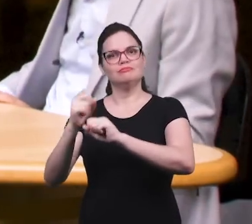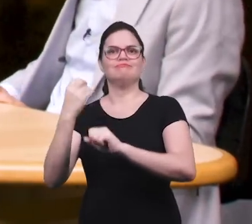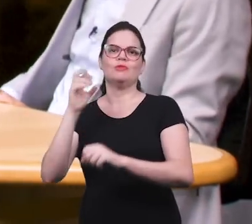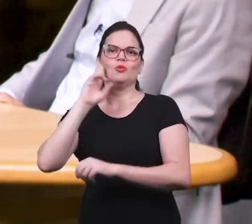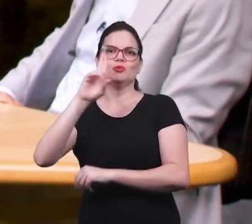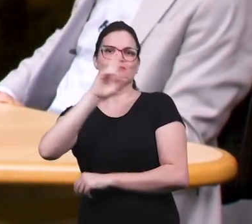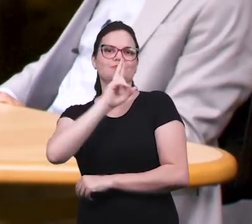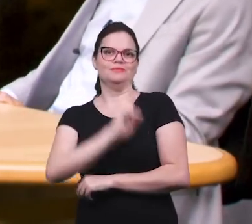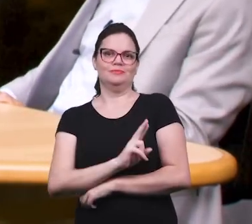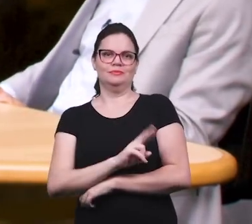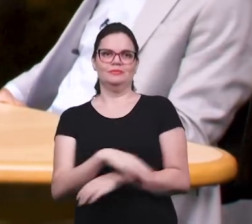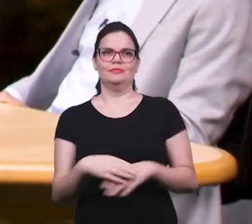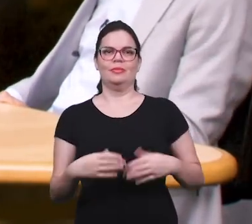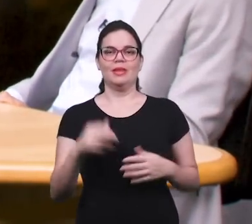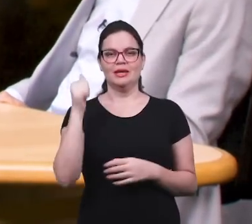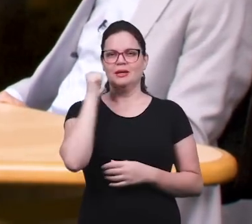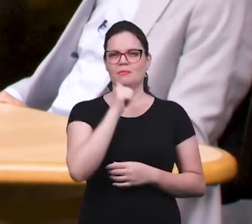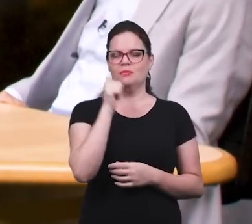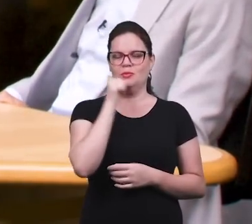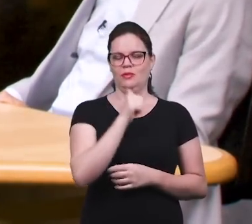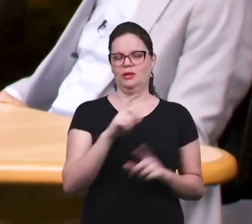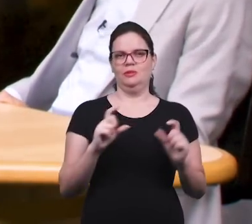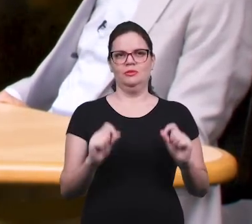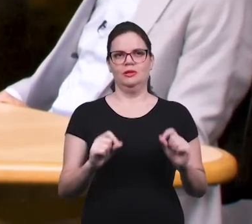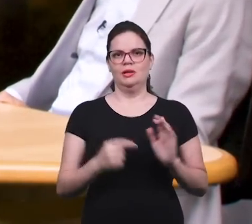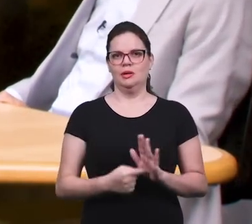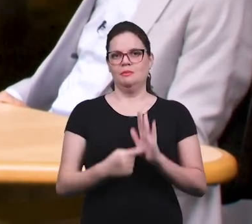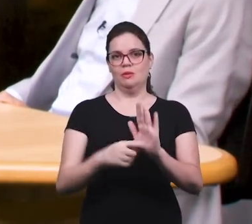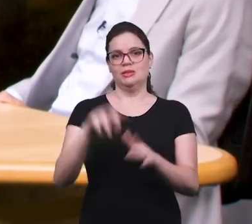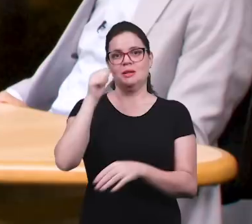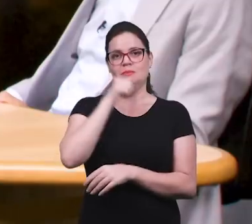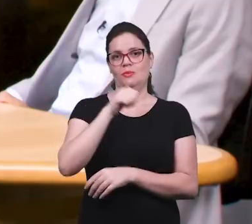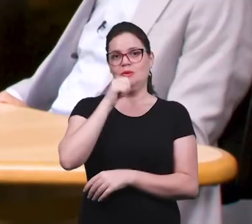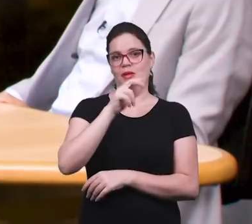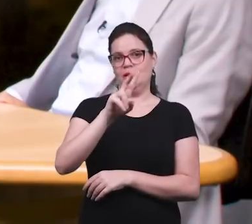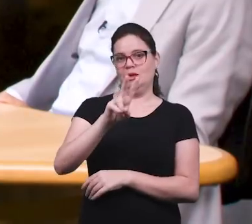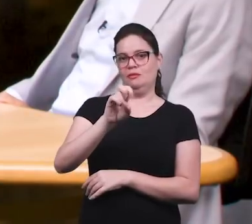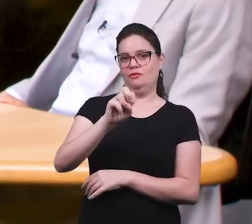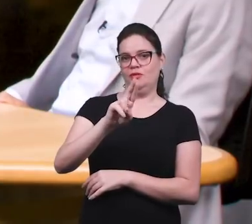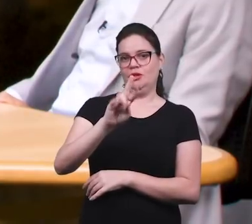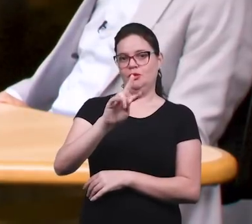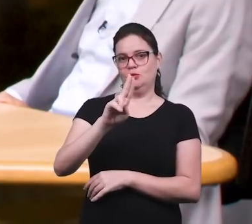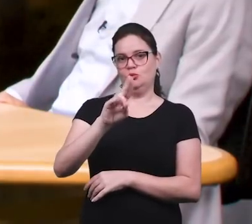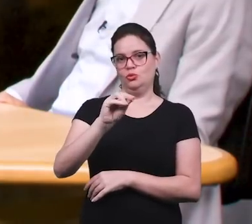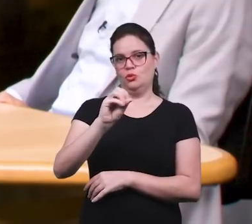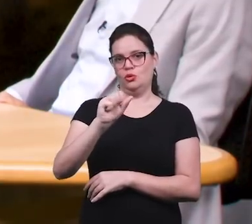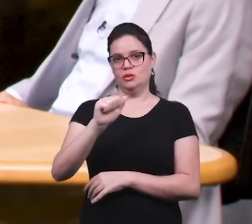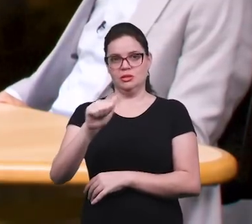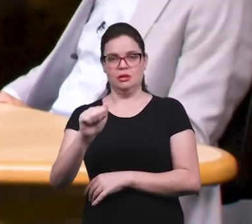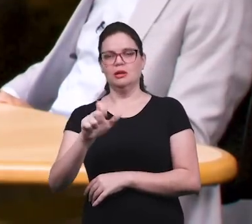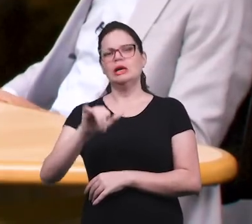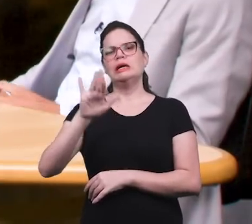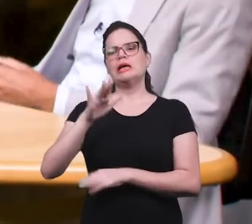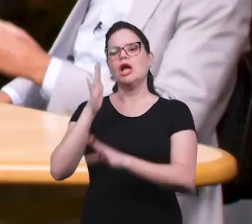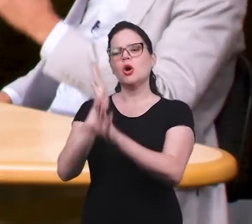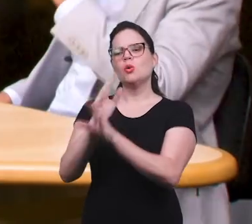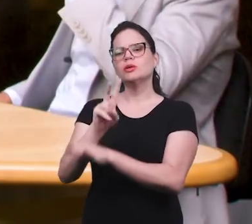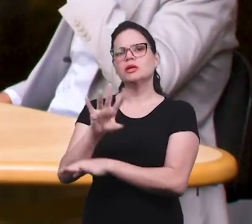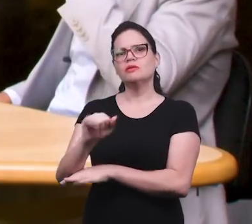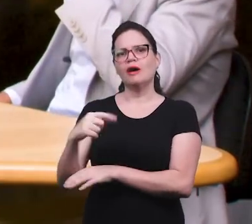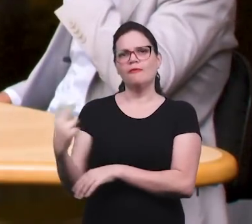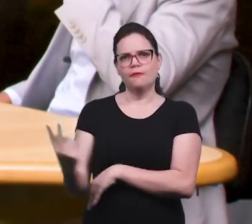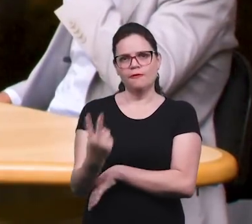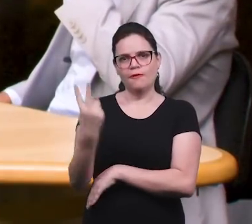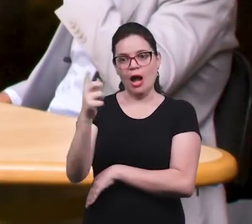a esposa, né? Fala assim, mulher virtuosa, quem achará o seu valor? Muito excede